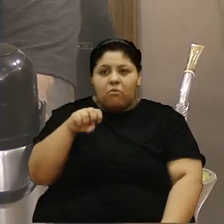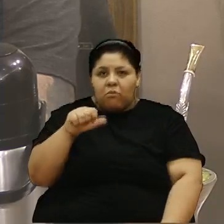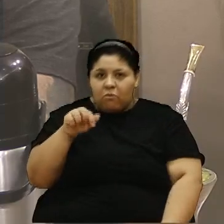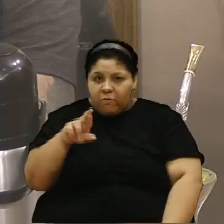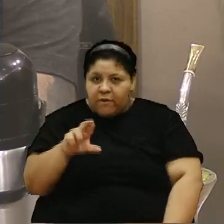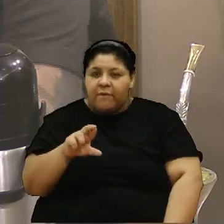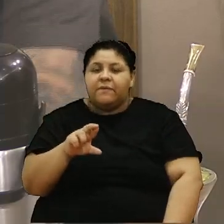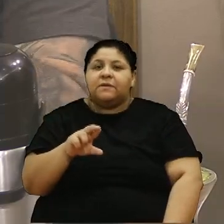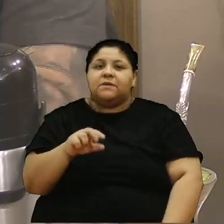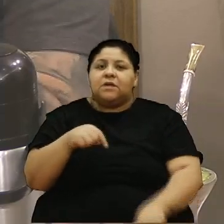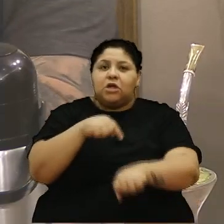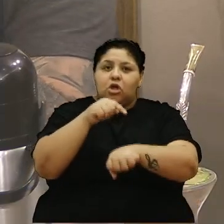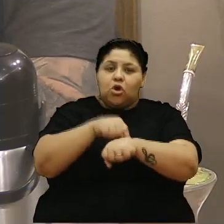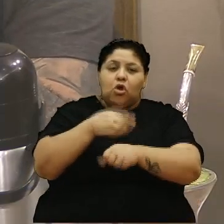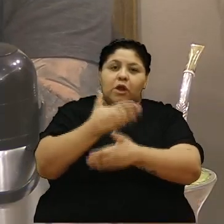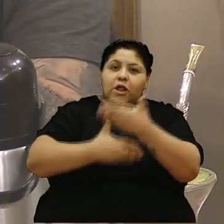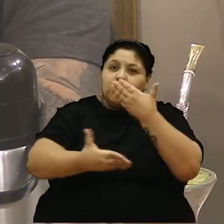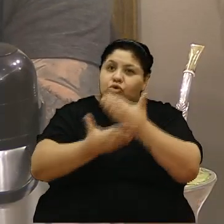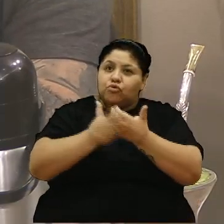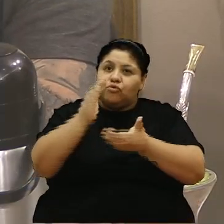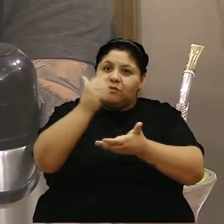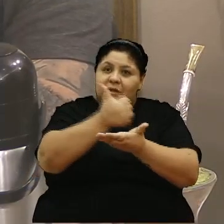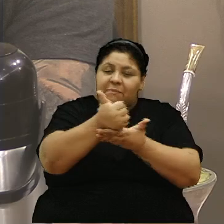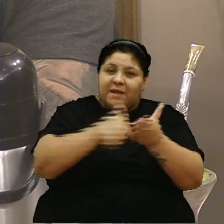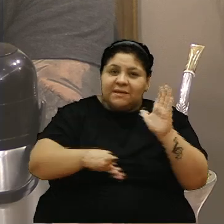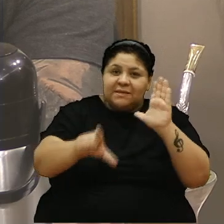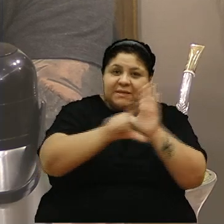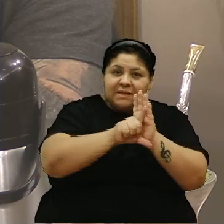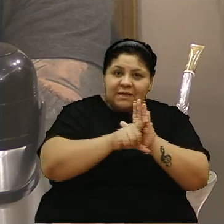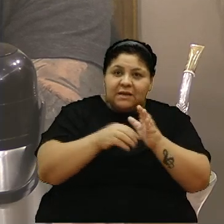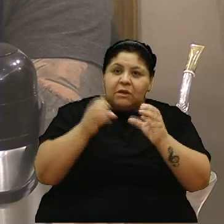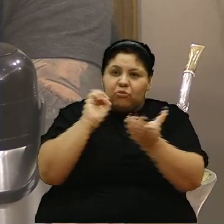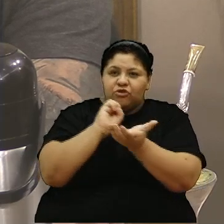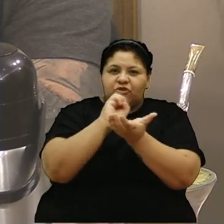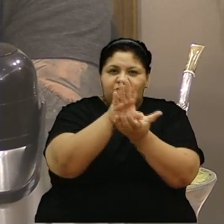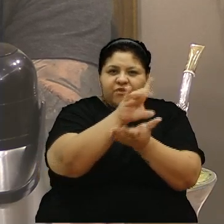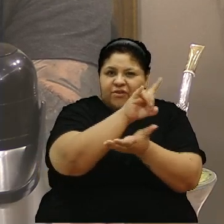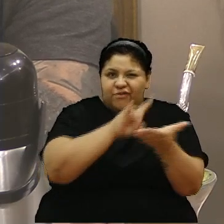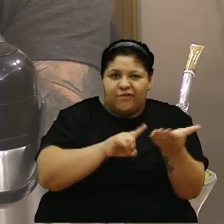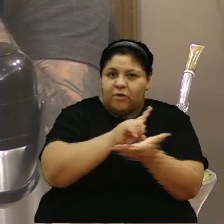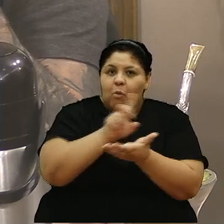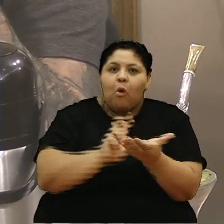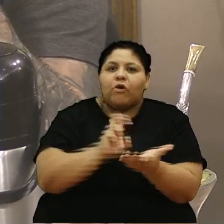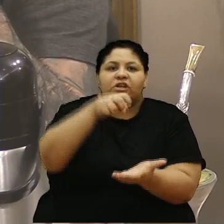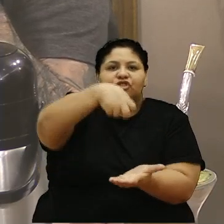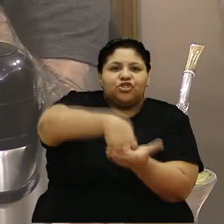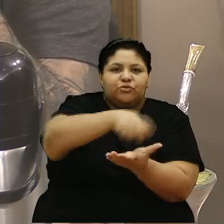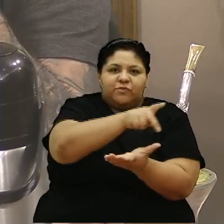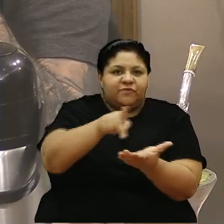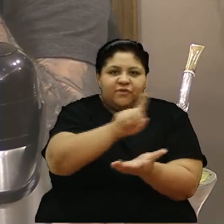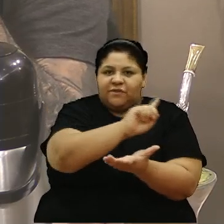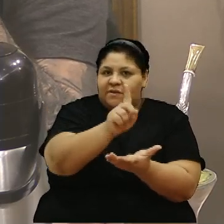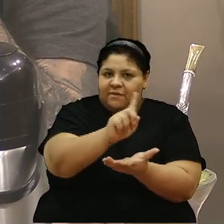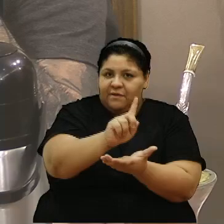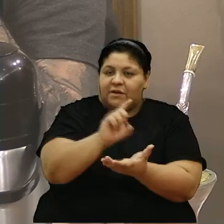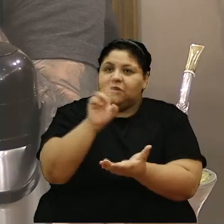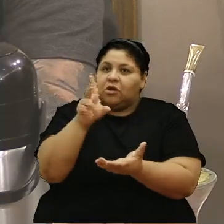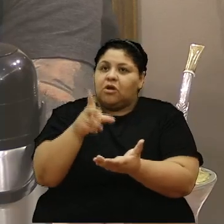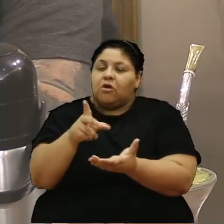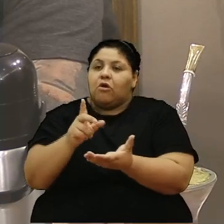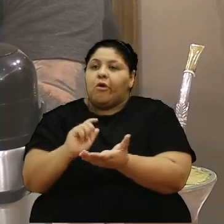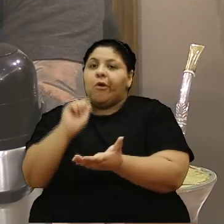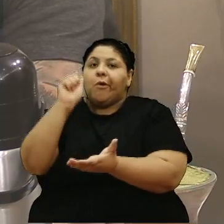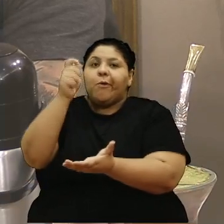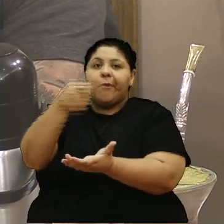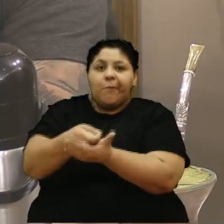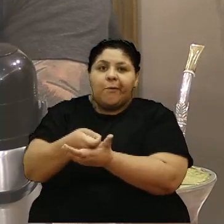passo a documentação, tudo certinho depois para vocês entenderem. Não é uma penalidade para os professores. É uma questão de compensação de horas por